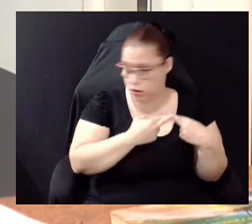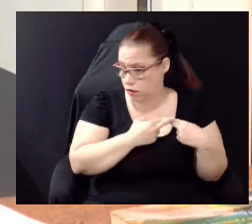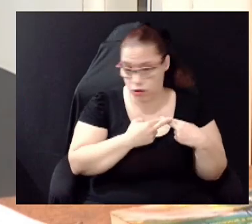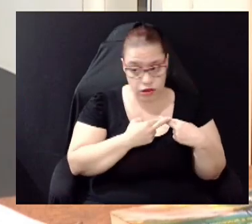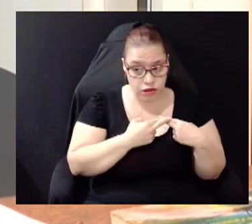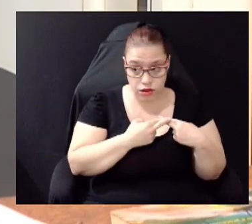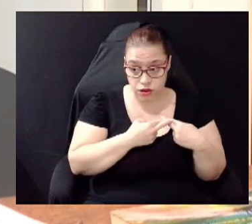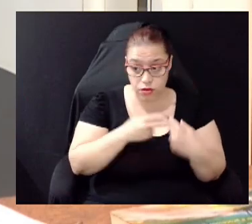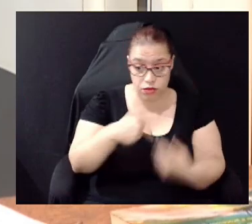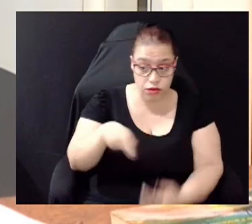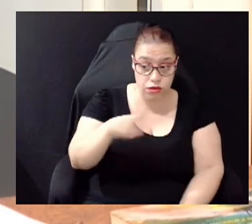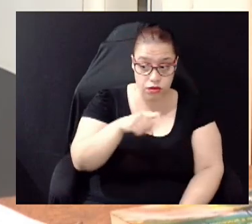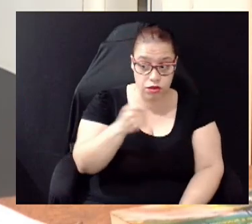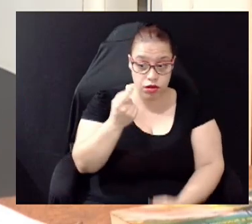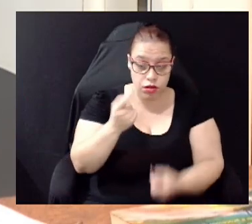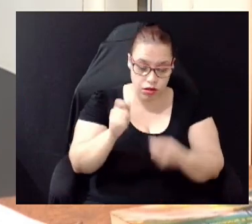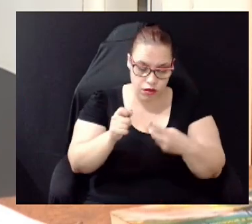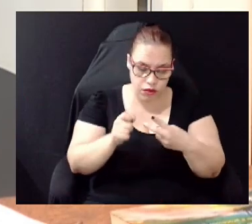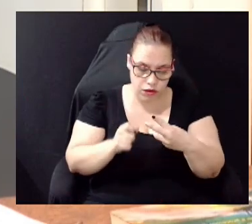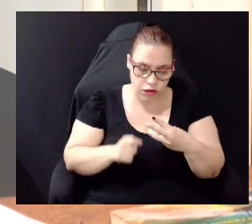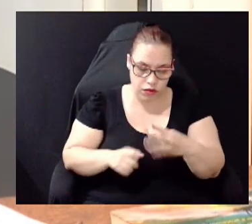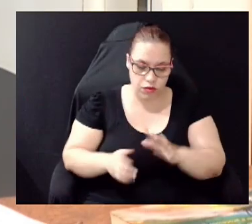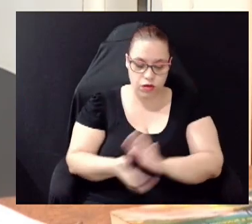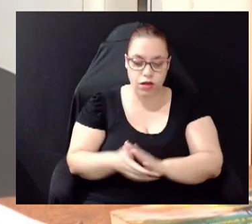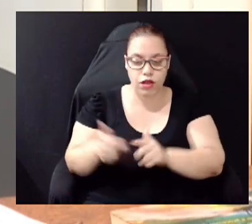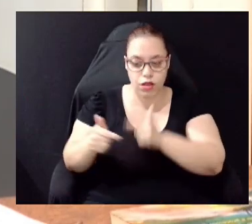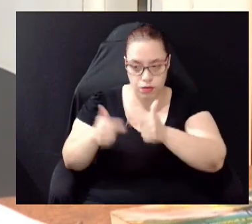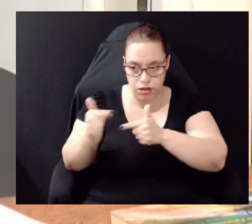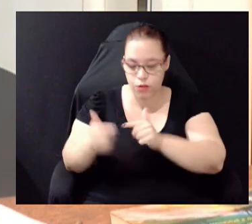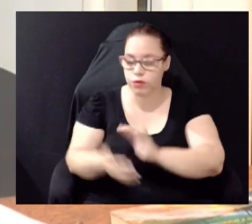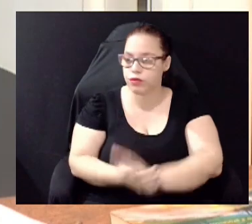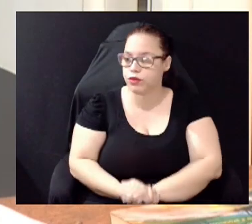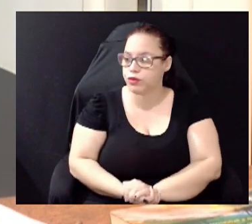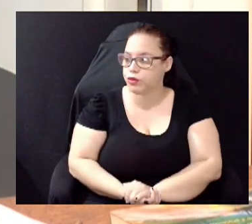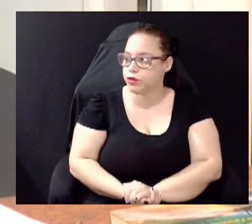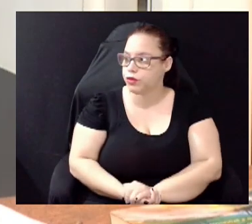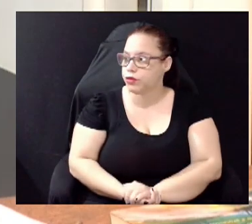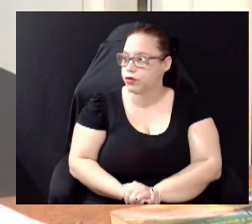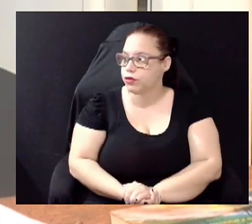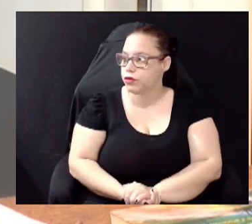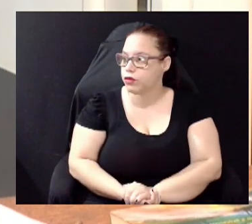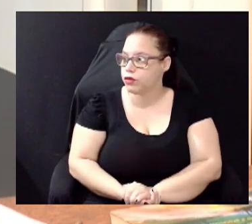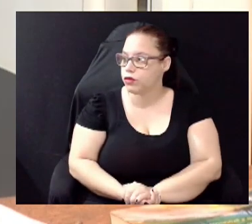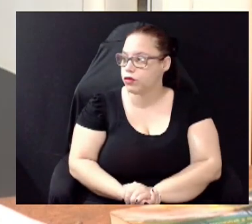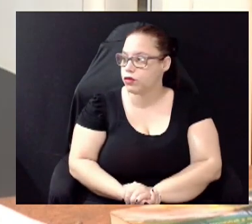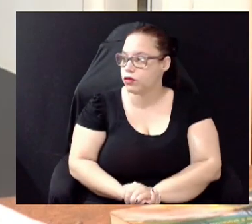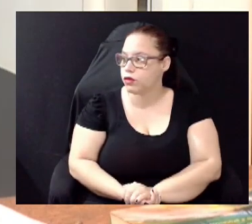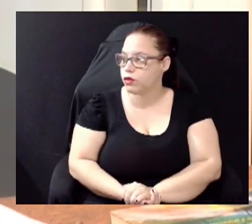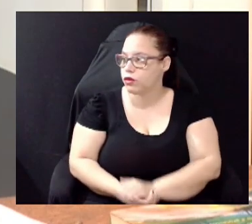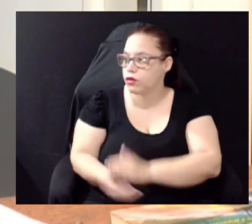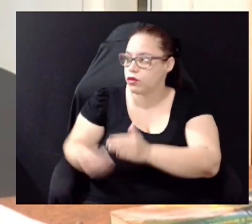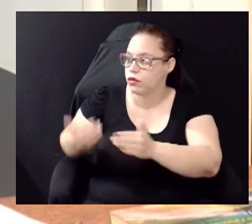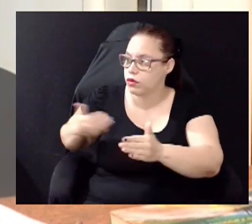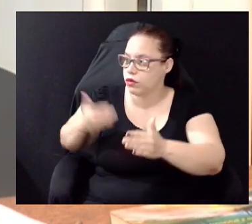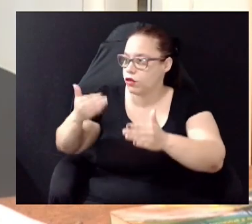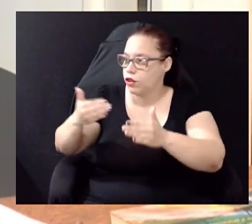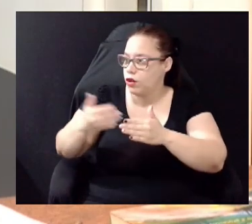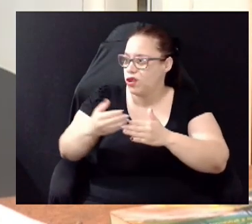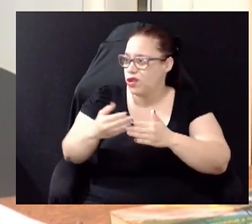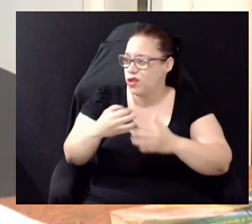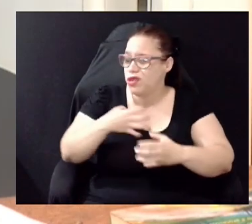também são estruturais em relação ao trabalho, e que traz muita angústia, e a gente parece que não